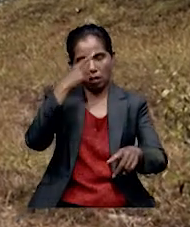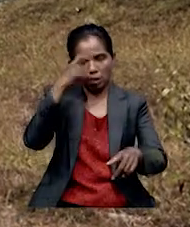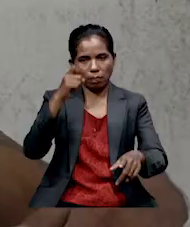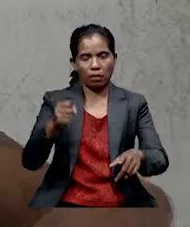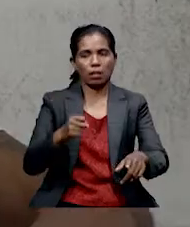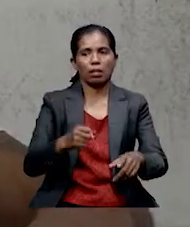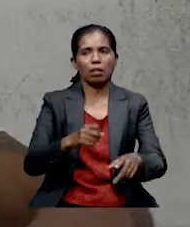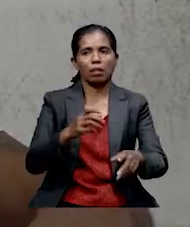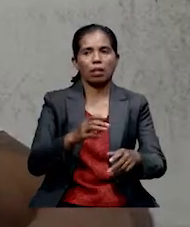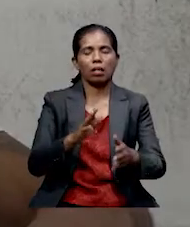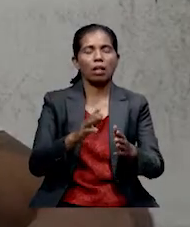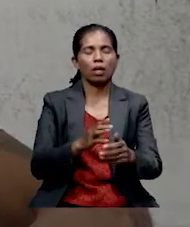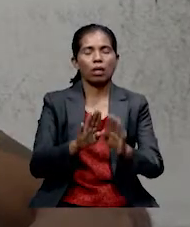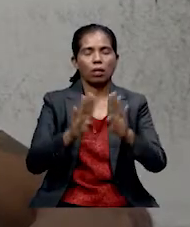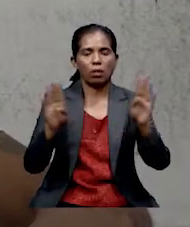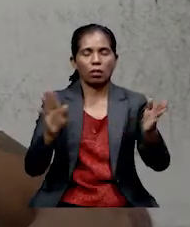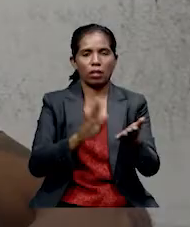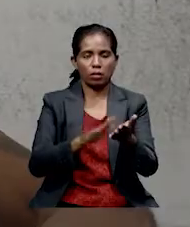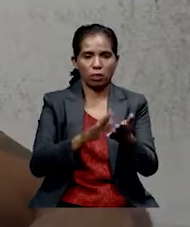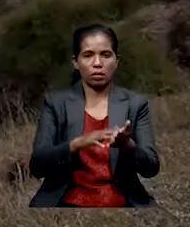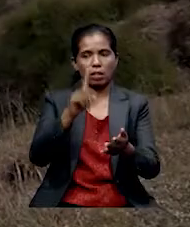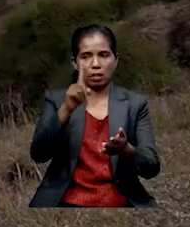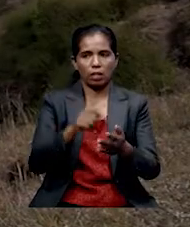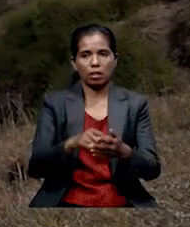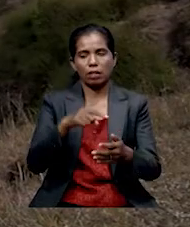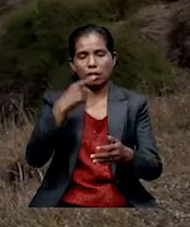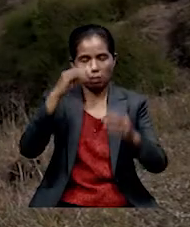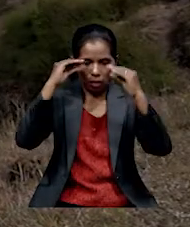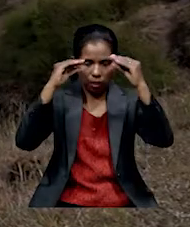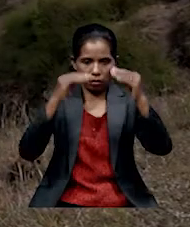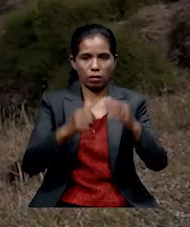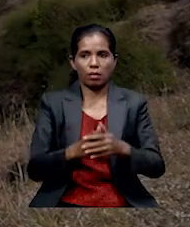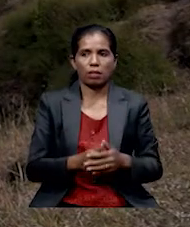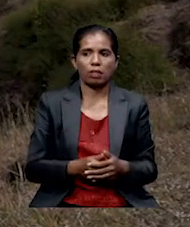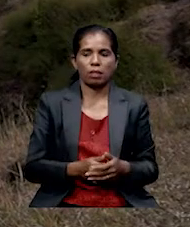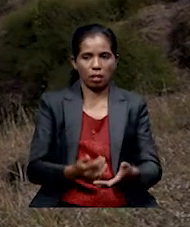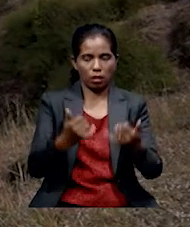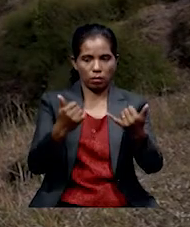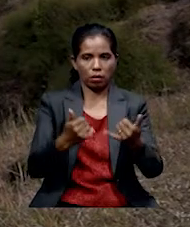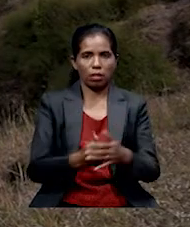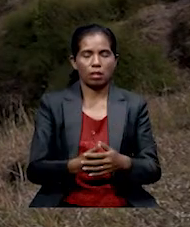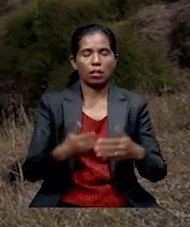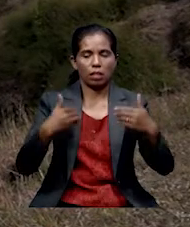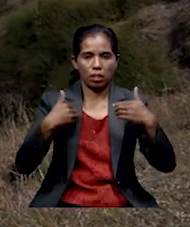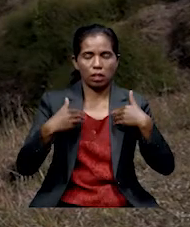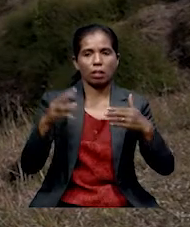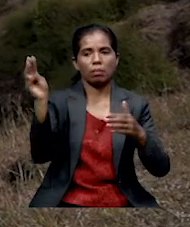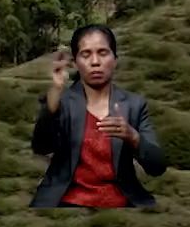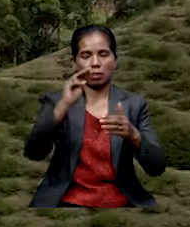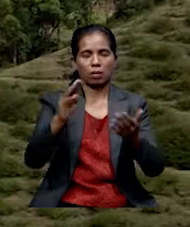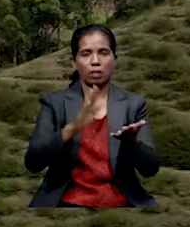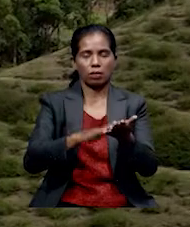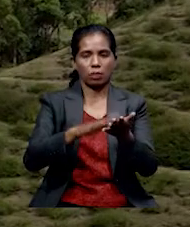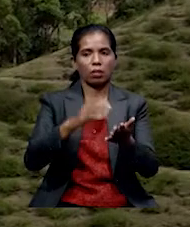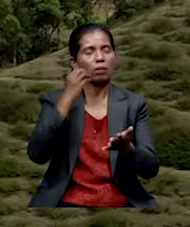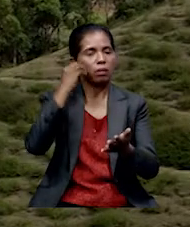que escola tu tuir de, né? Família rua te lo que escola ida. Se makan uri. Espera kata agora ia modelo ida bolu homeschooling, Ministério da